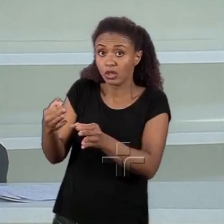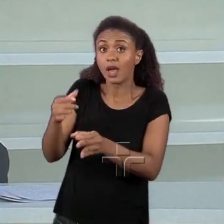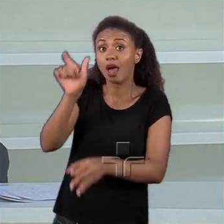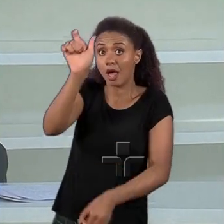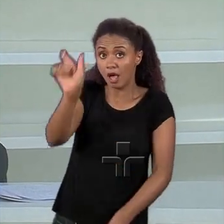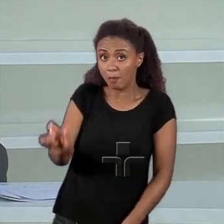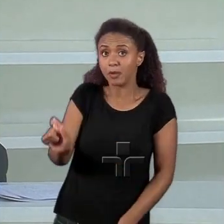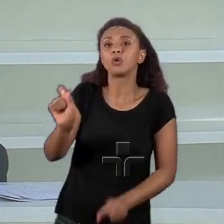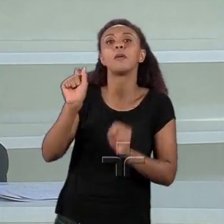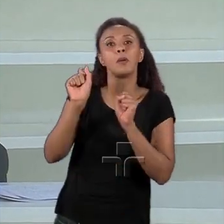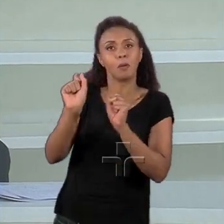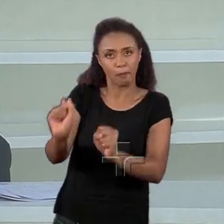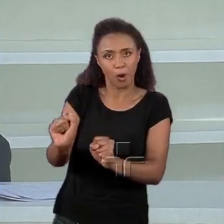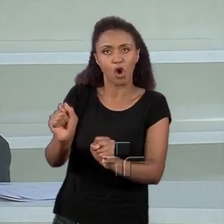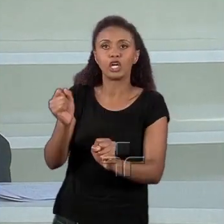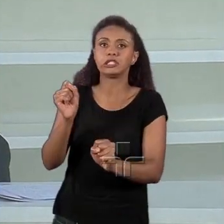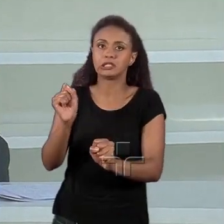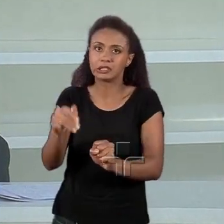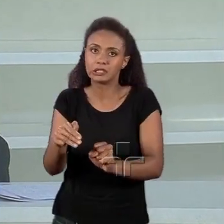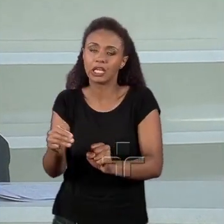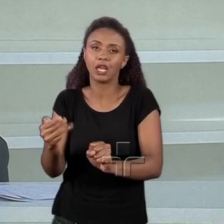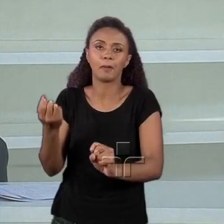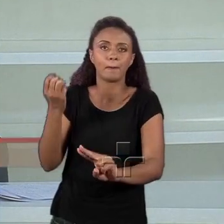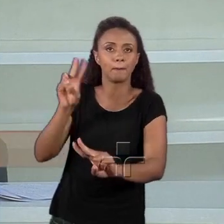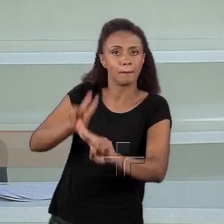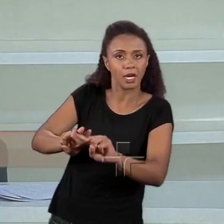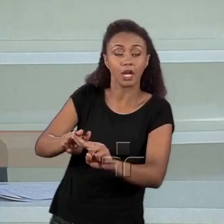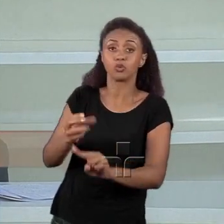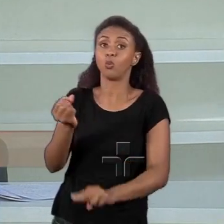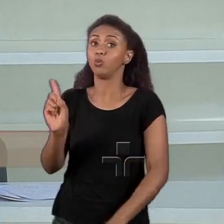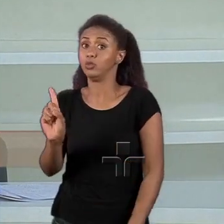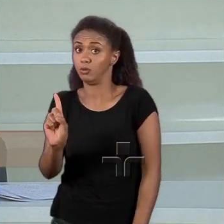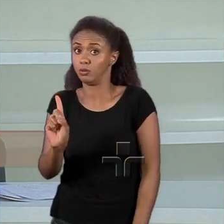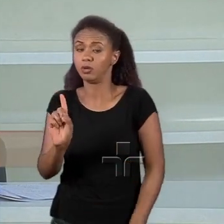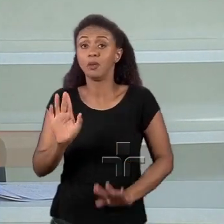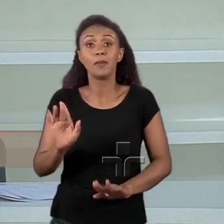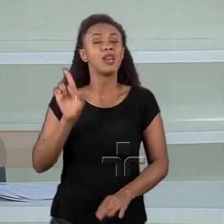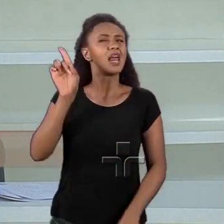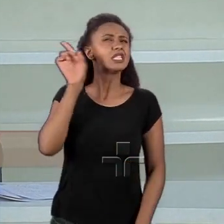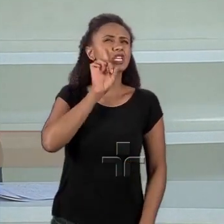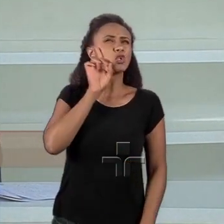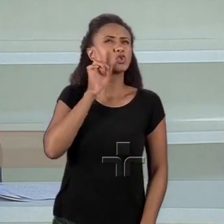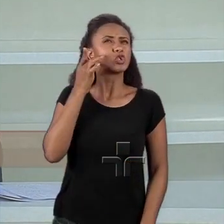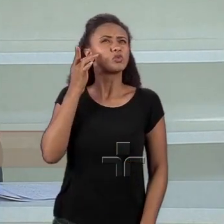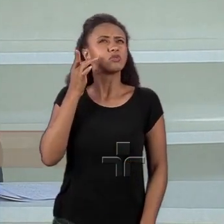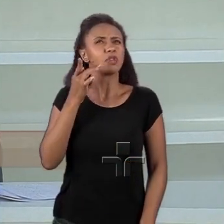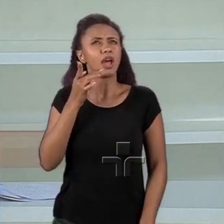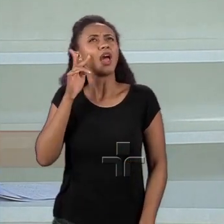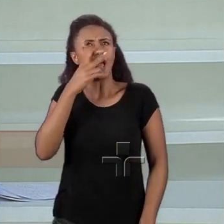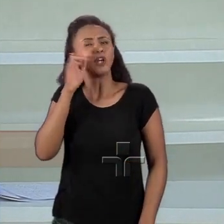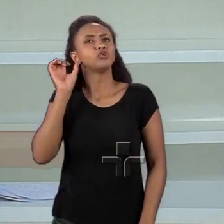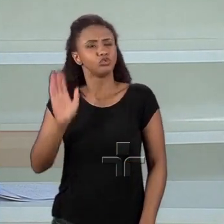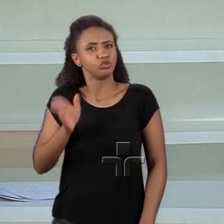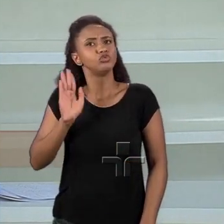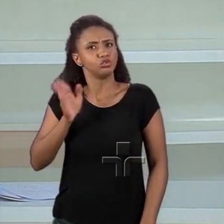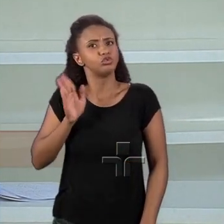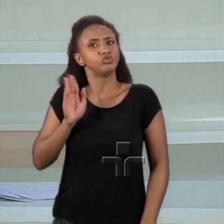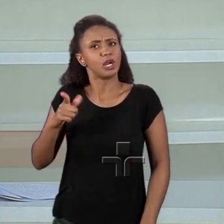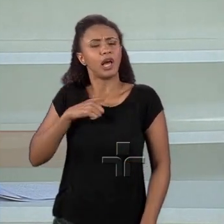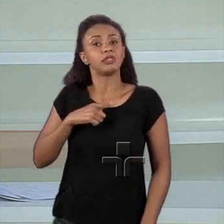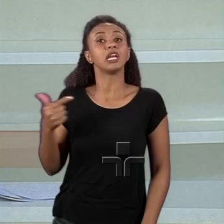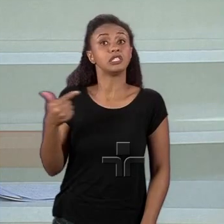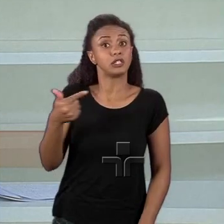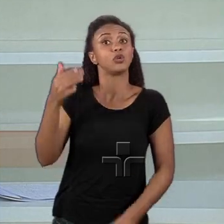ou não ir presa. Eu não sou contra, nos Estados Unidos já é assim, em segunda instância já